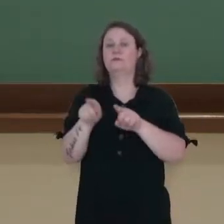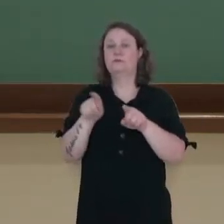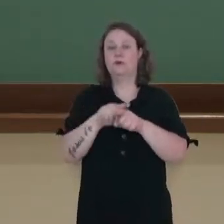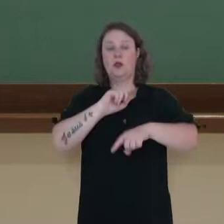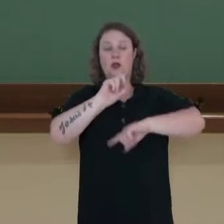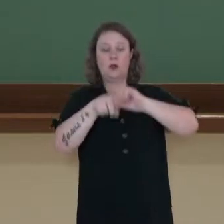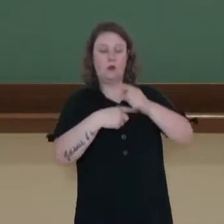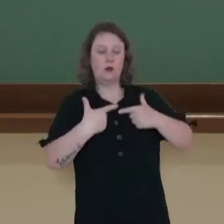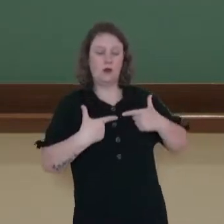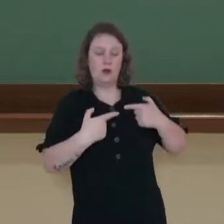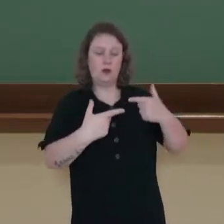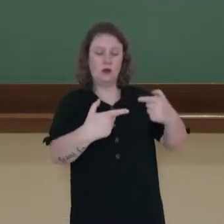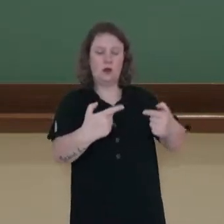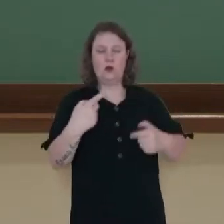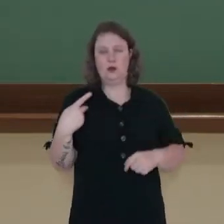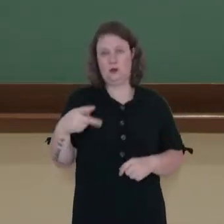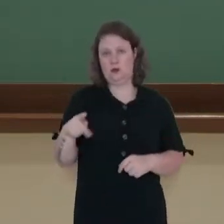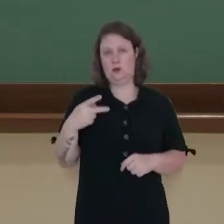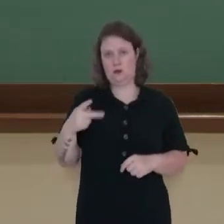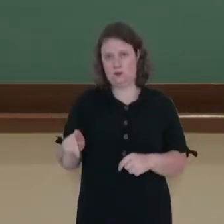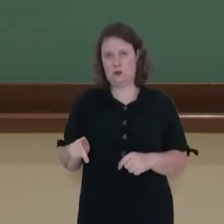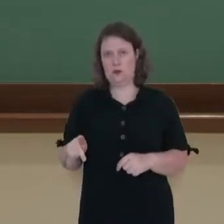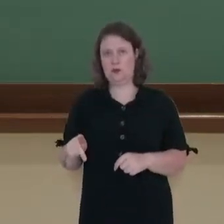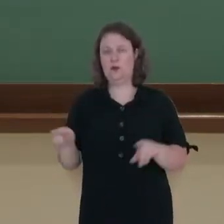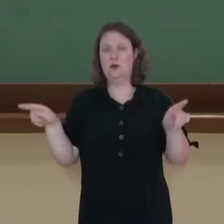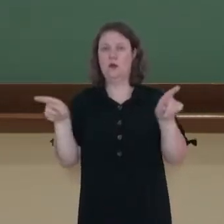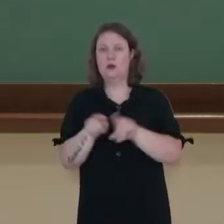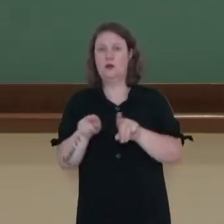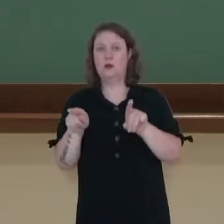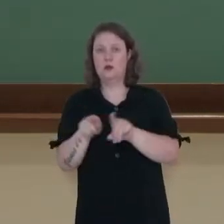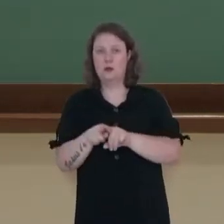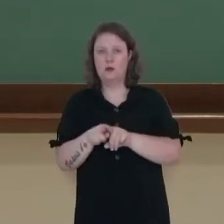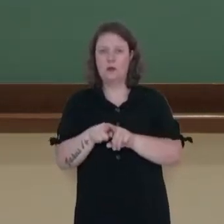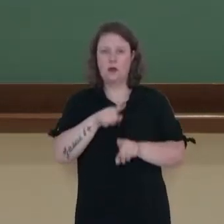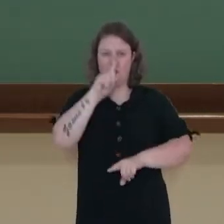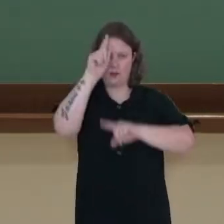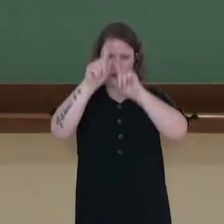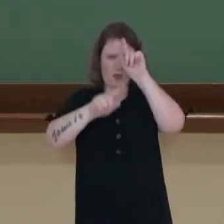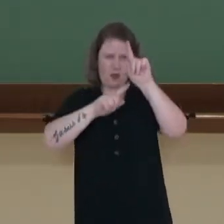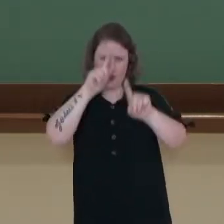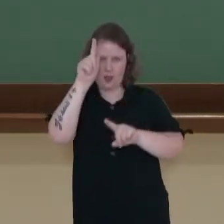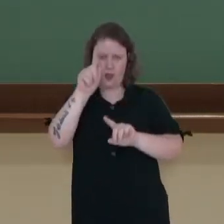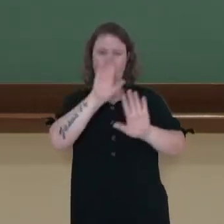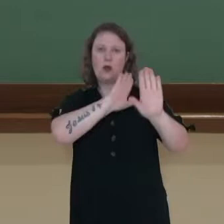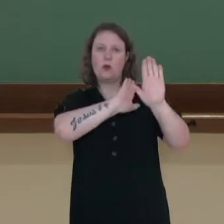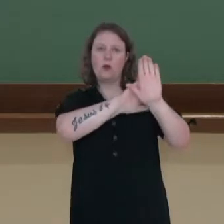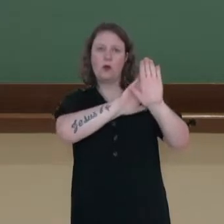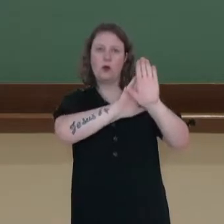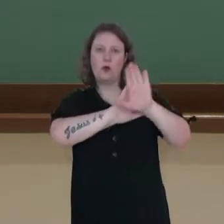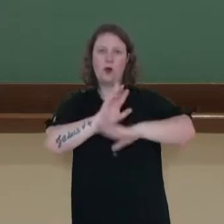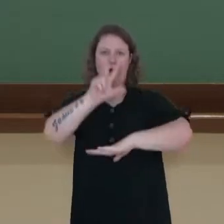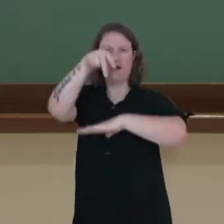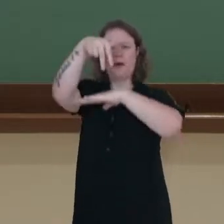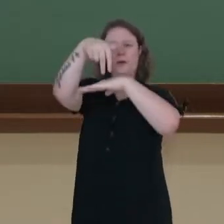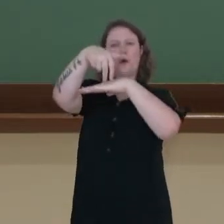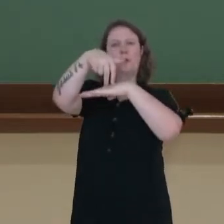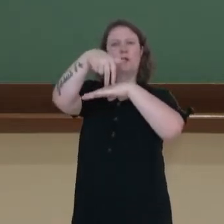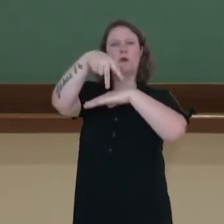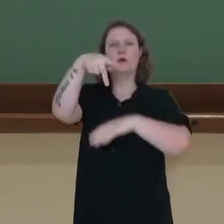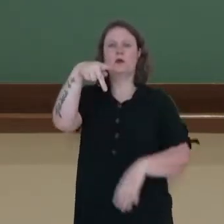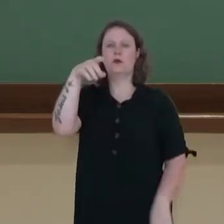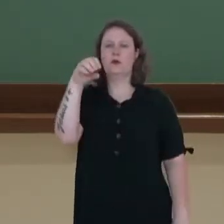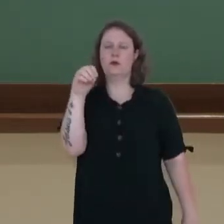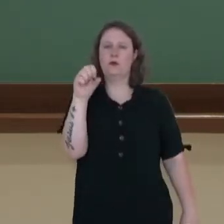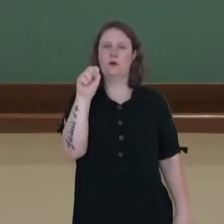em 1870, e a influência das ideias positivistas. Vamos entender o que são essas